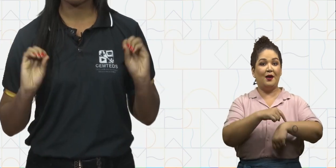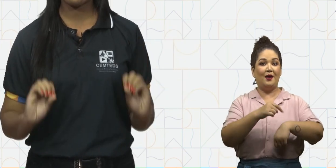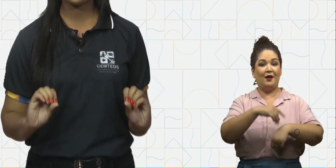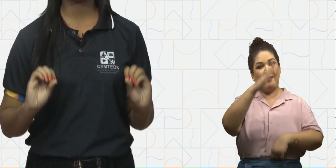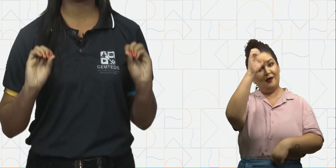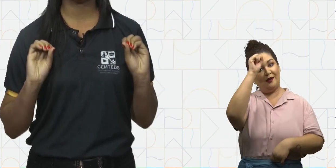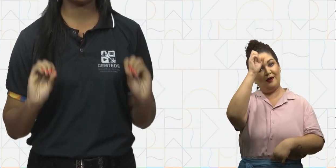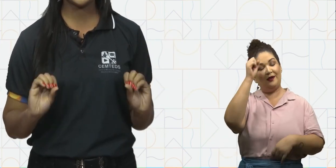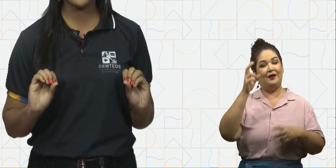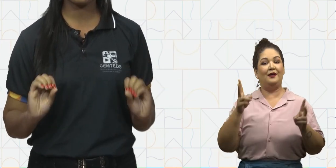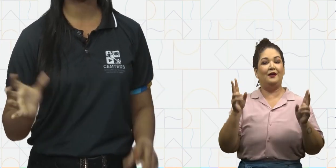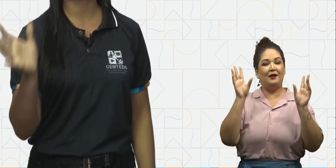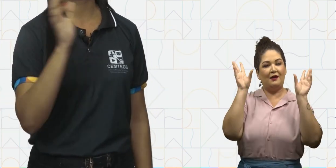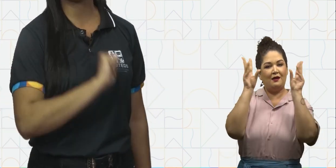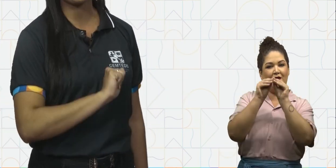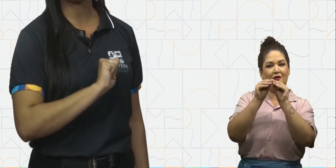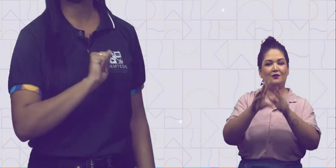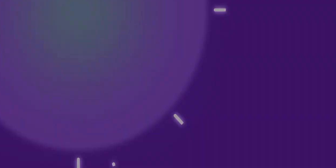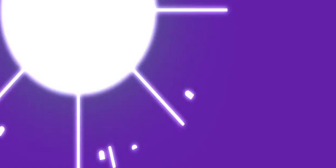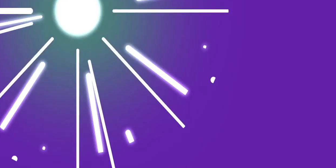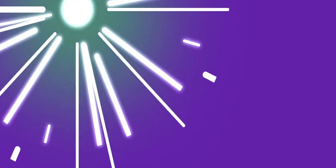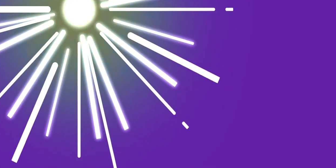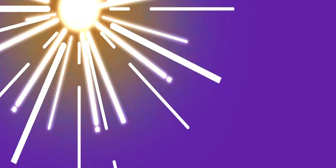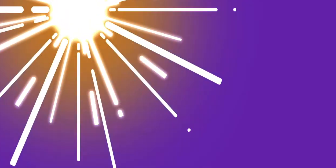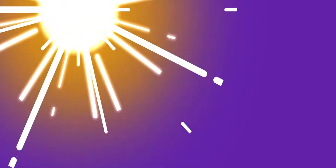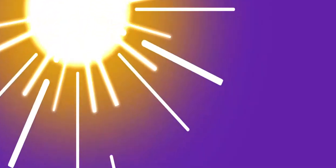da hora da revisão. Vamos lá?